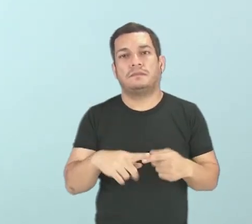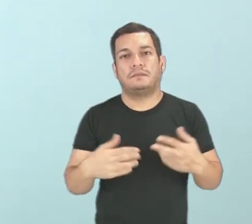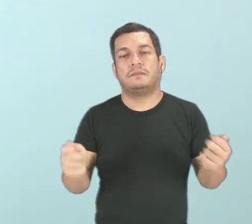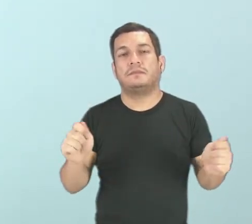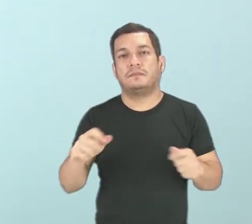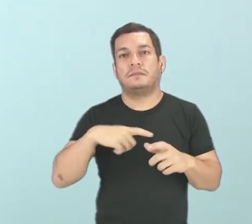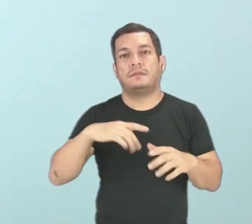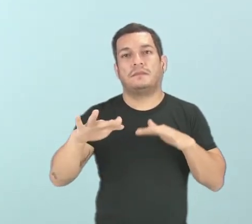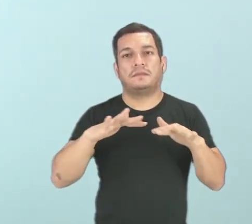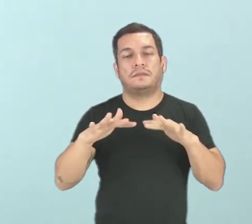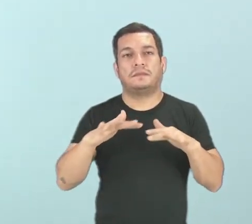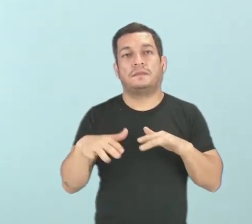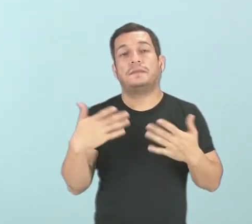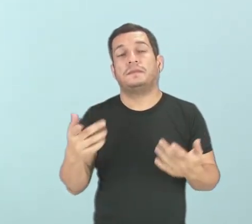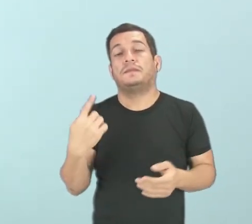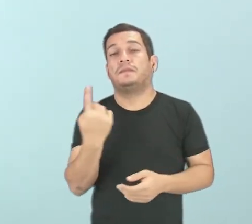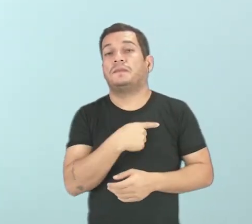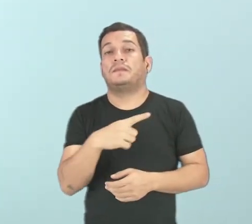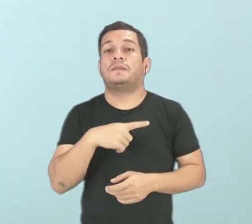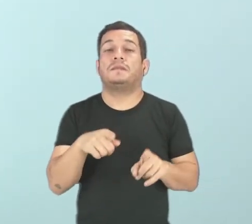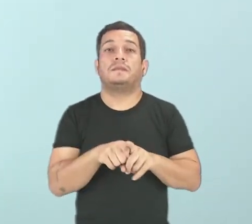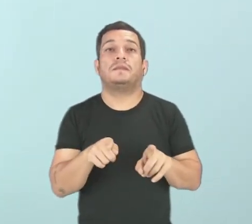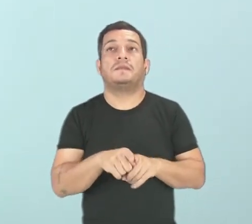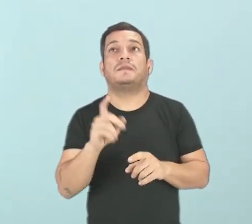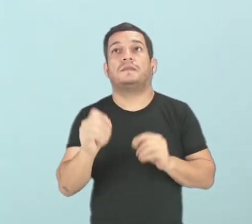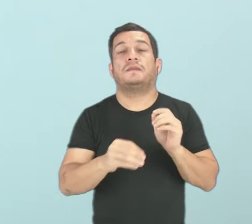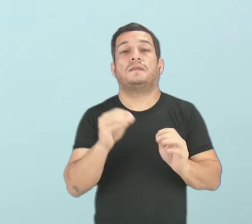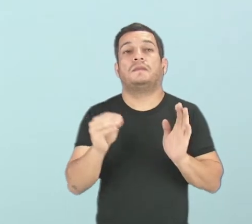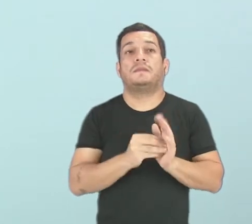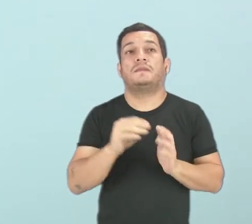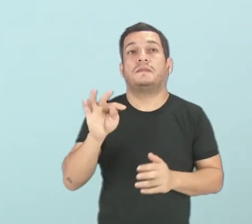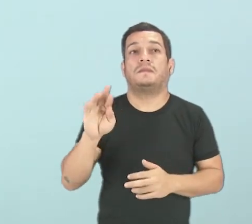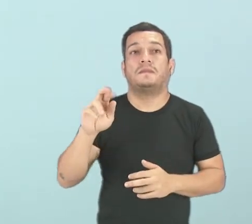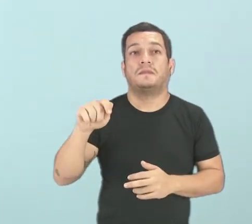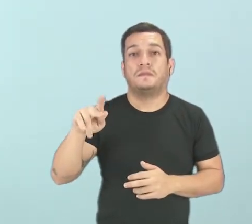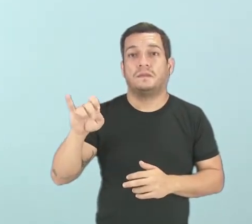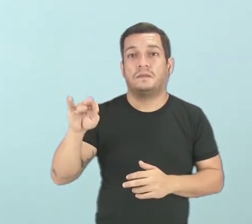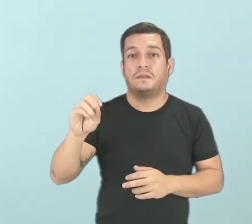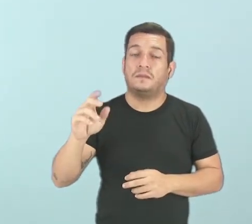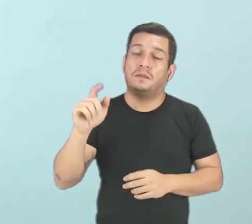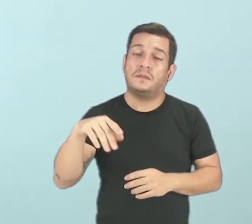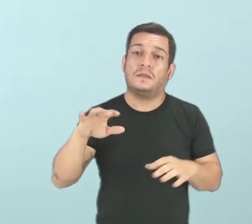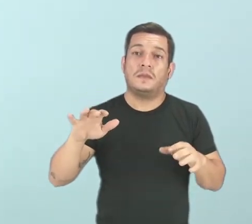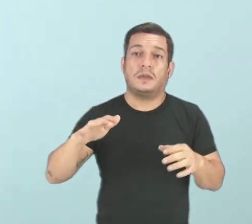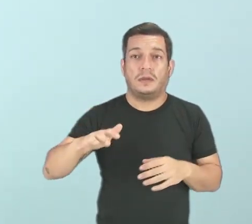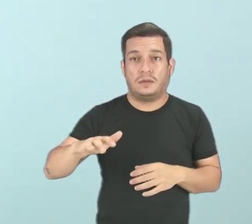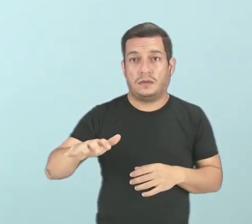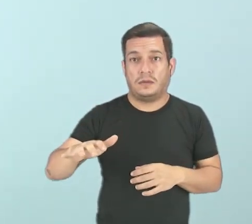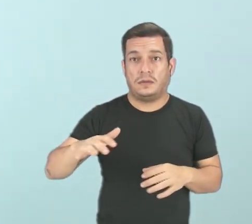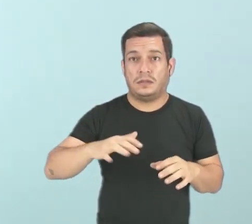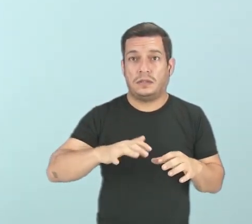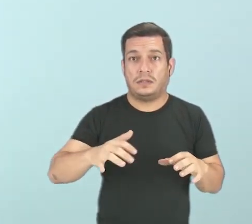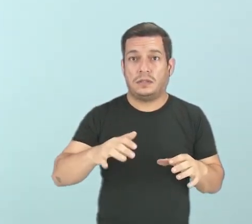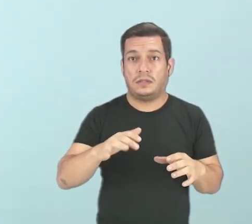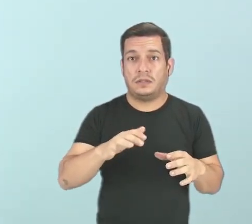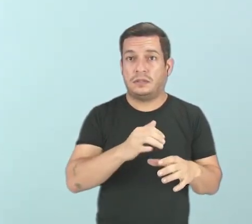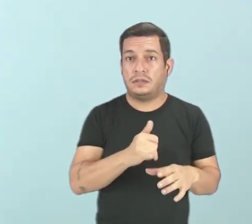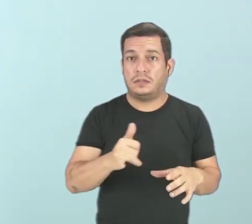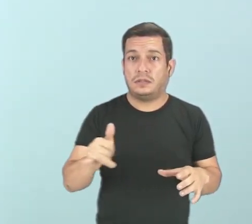na imagem dois torquímetros diferentes. O torquímetro é um aparelho usado para apertar parafusos que requerem um